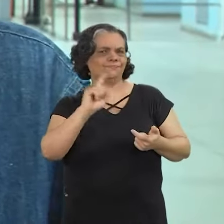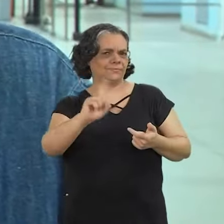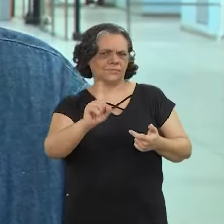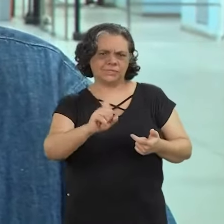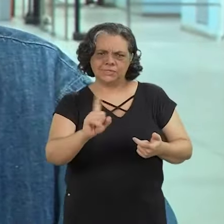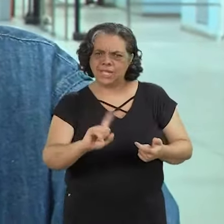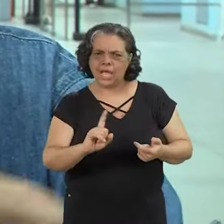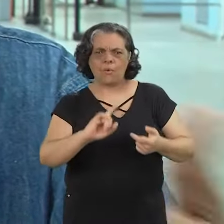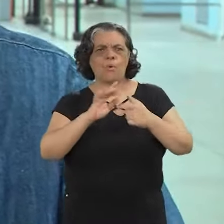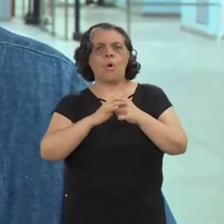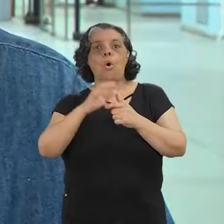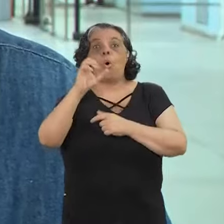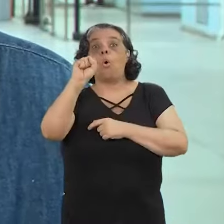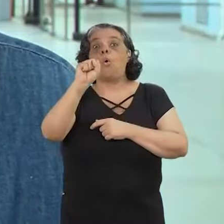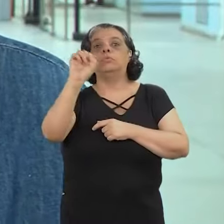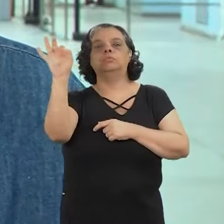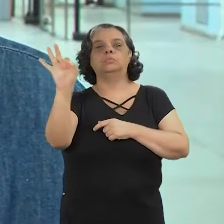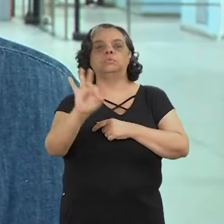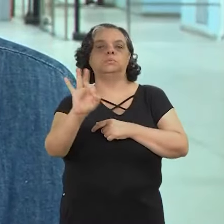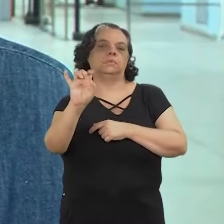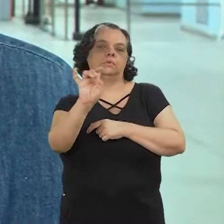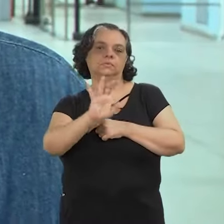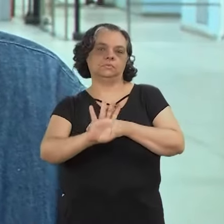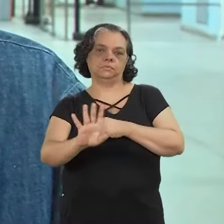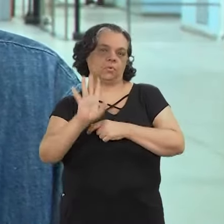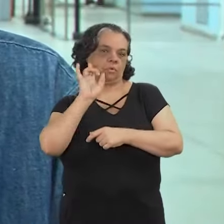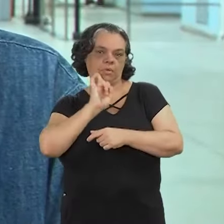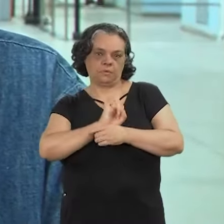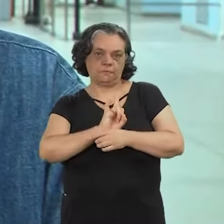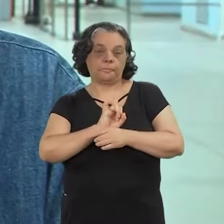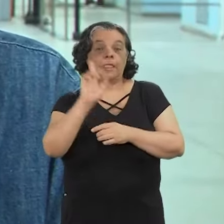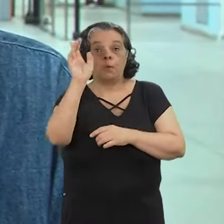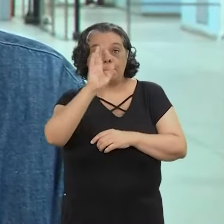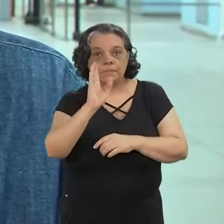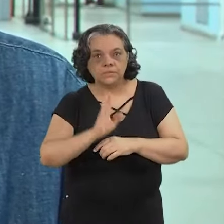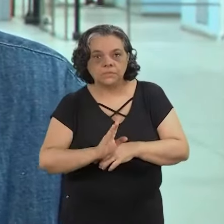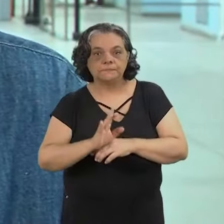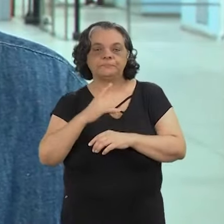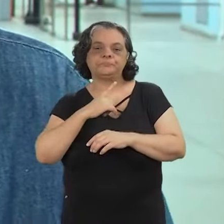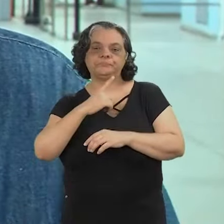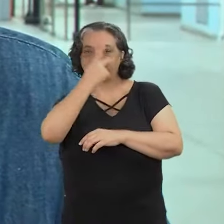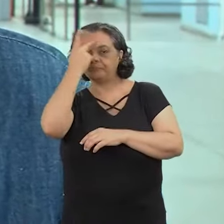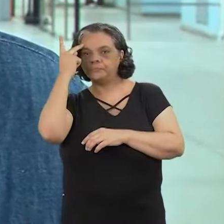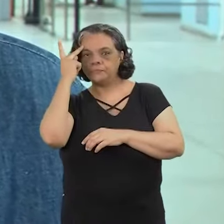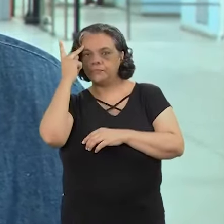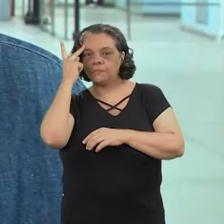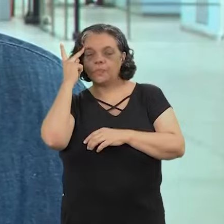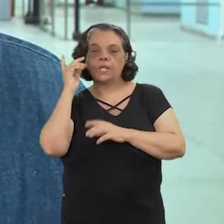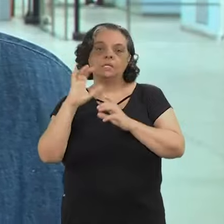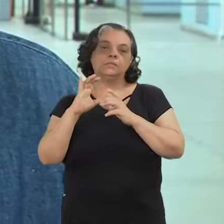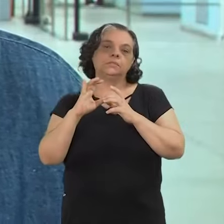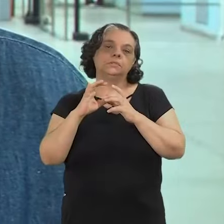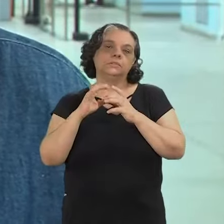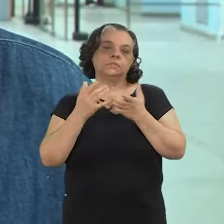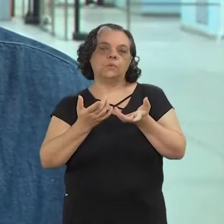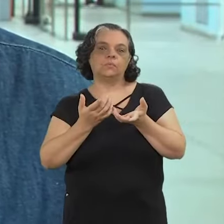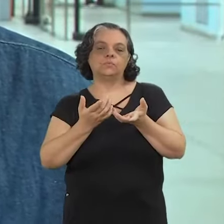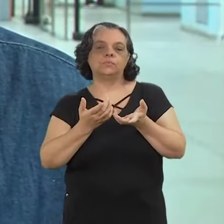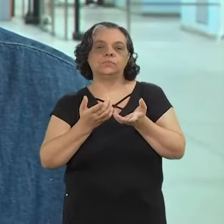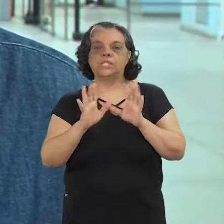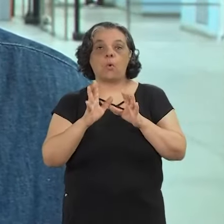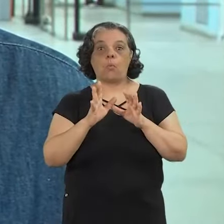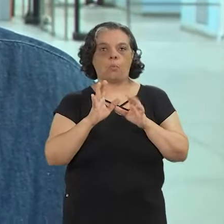mas não é os negos são apenas 8% da população americana no Brasil as pessoas que são de alguma forma que